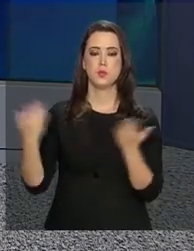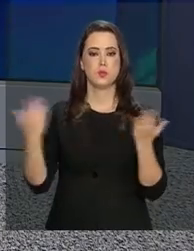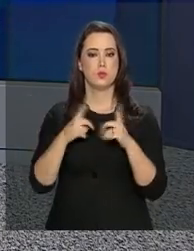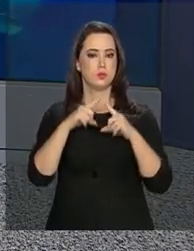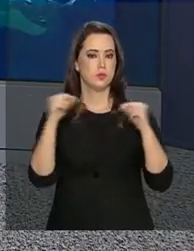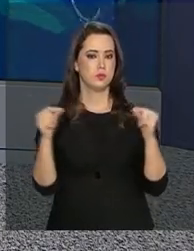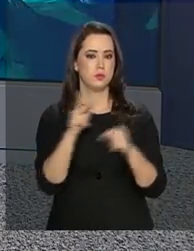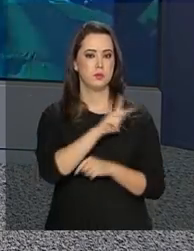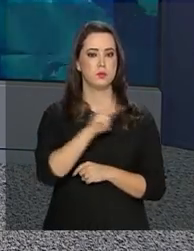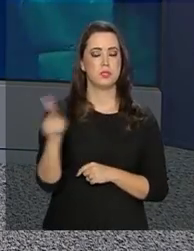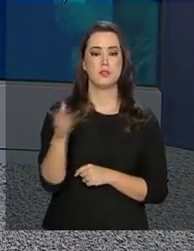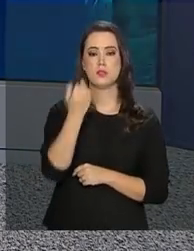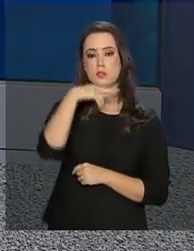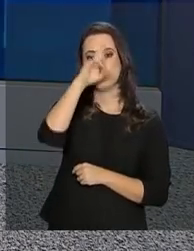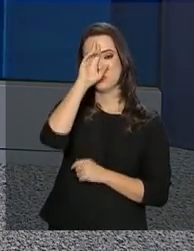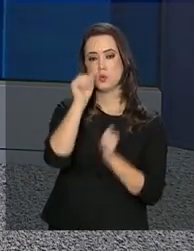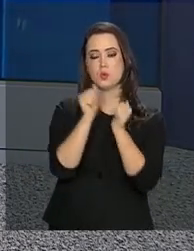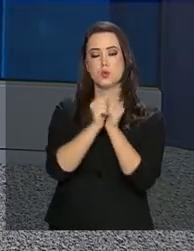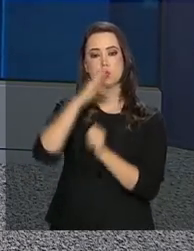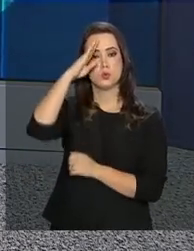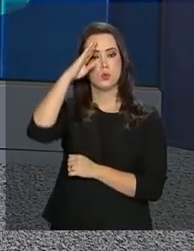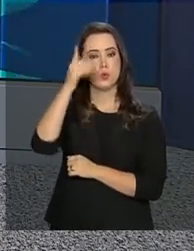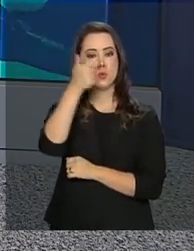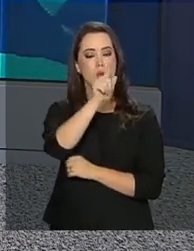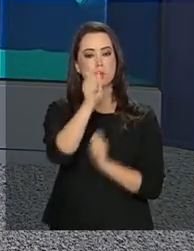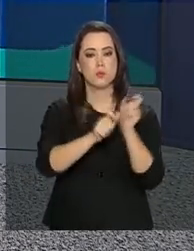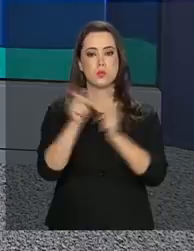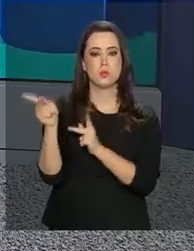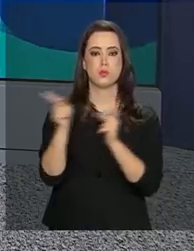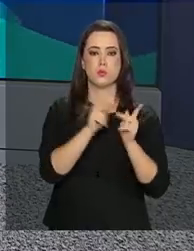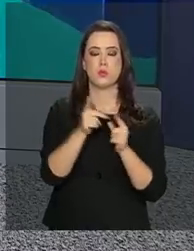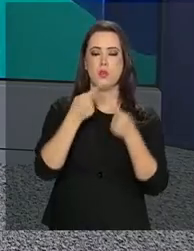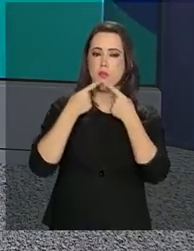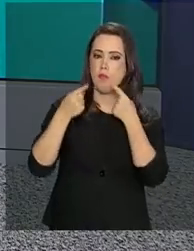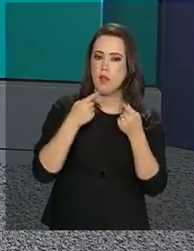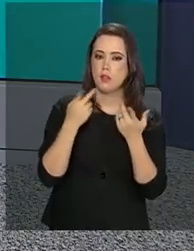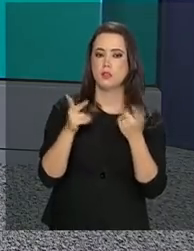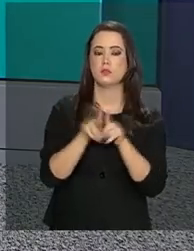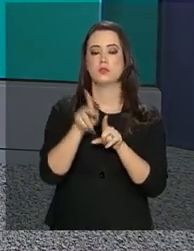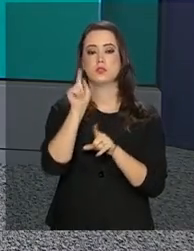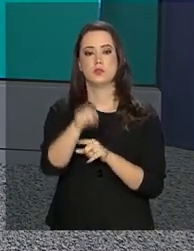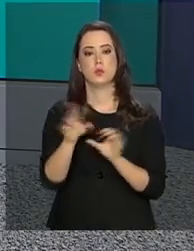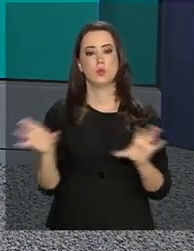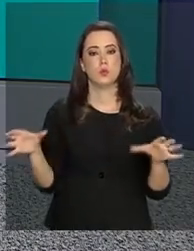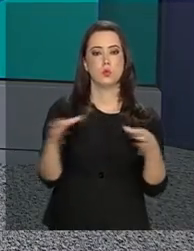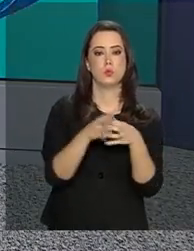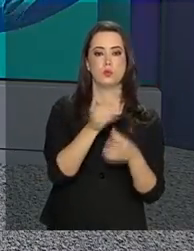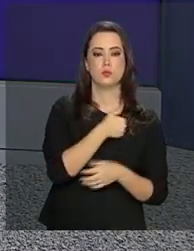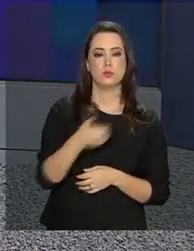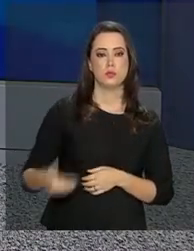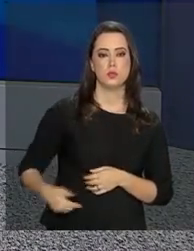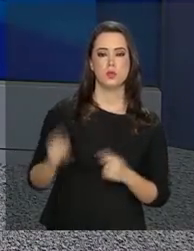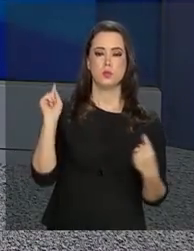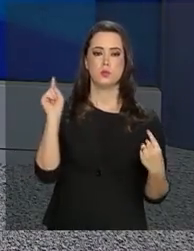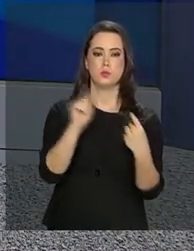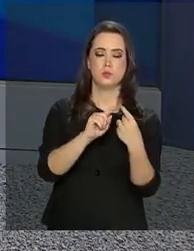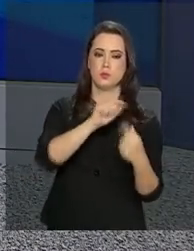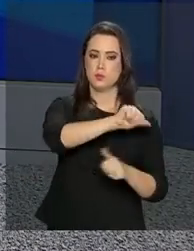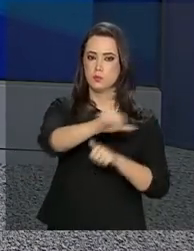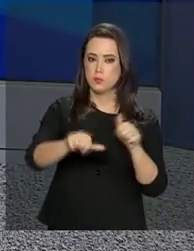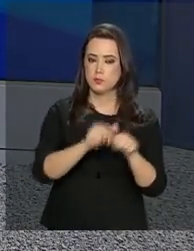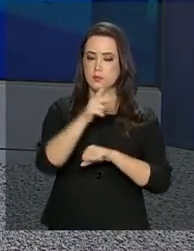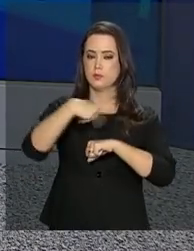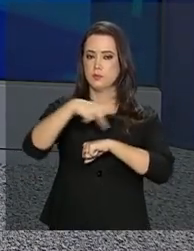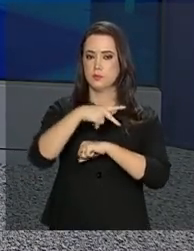ele almoçou com militares e outros convidados em discurso o bolsonaro falou sobre a composição do governo e o objetivo de